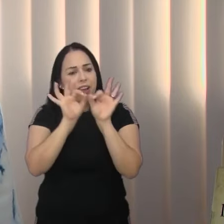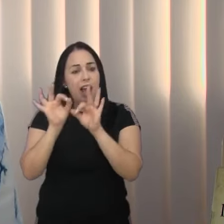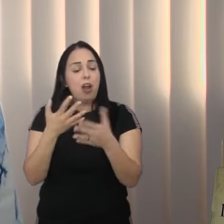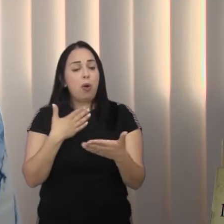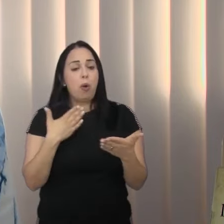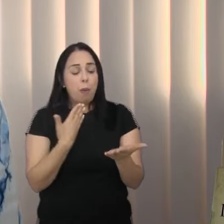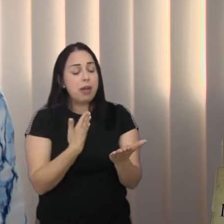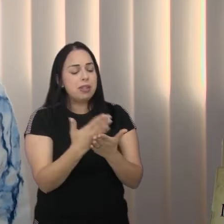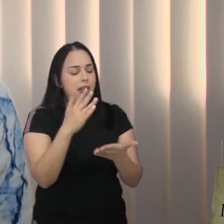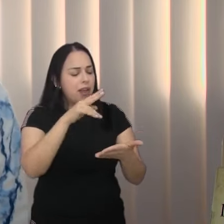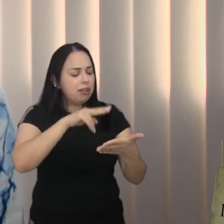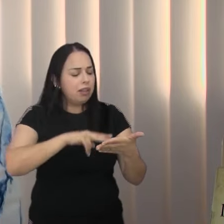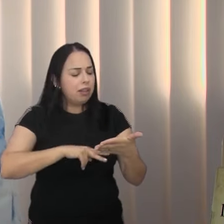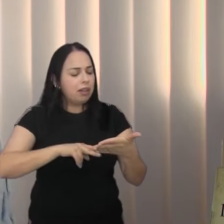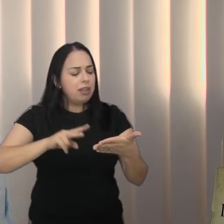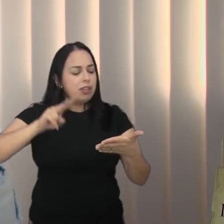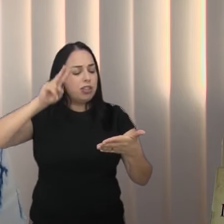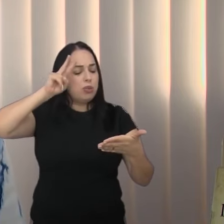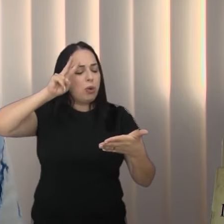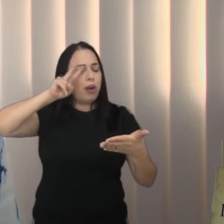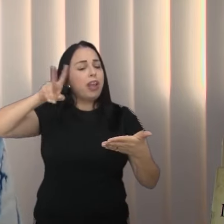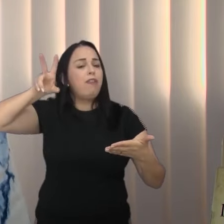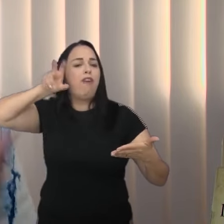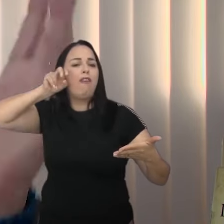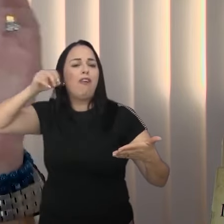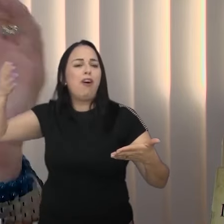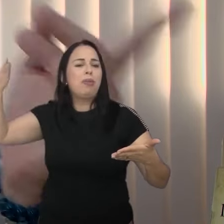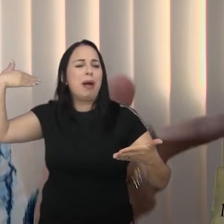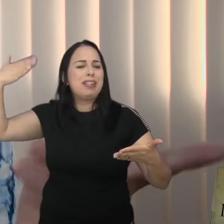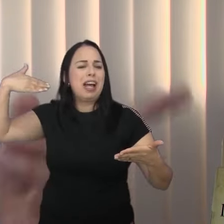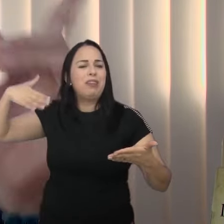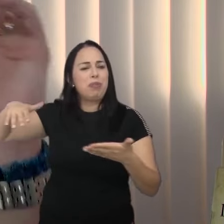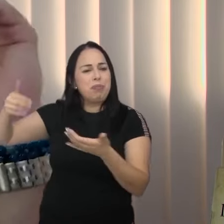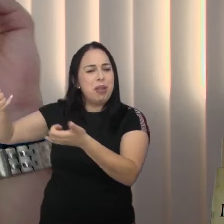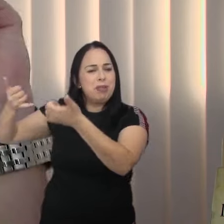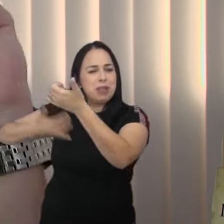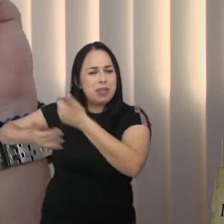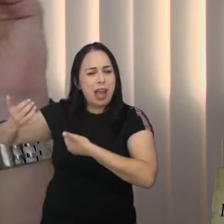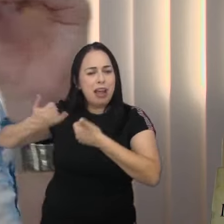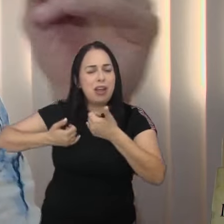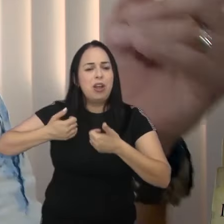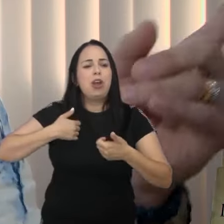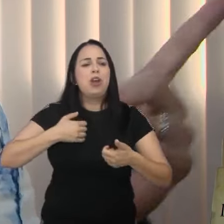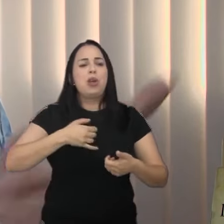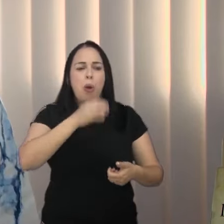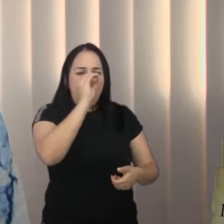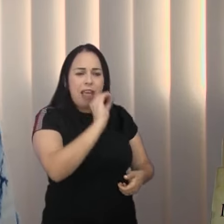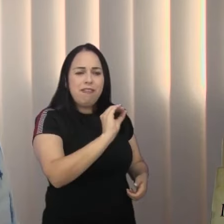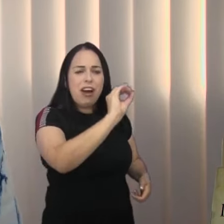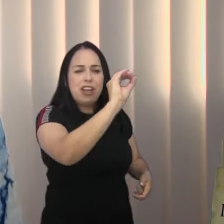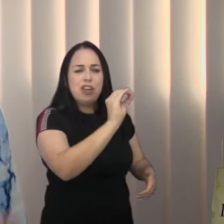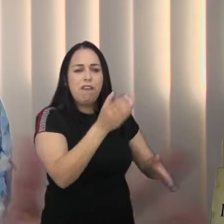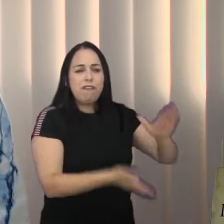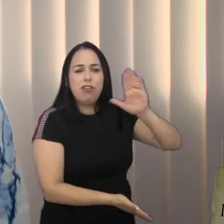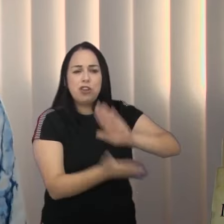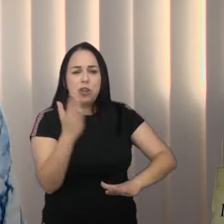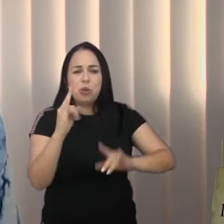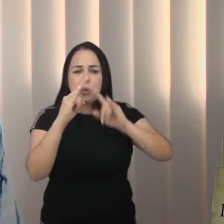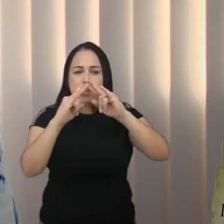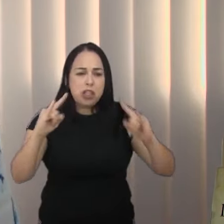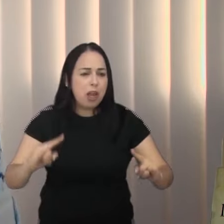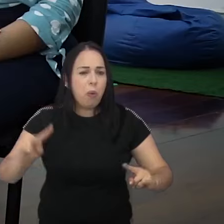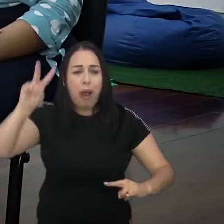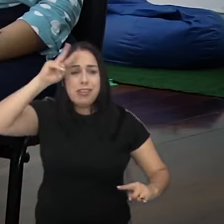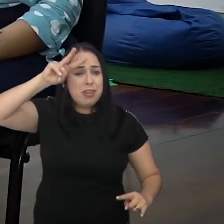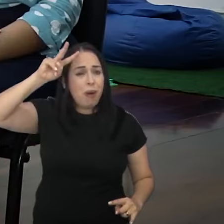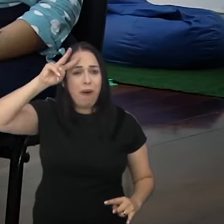quando eu começo a ler, eu começo a ver histórias que meu avô contava, né? Com o elefante que fugiu do circo, né? Que passou correndo aqui pela Rua 15, que é